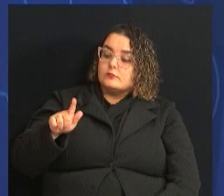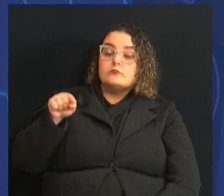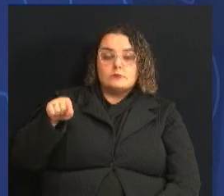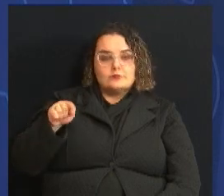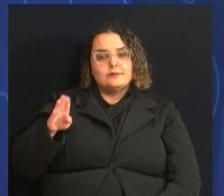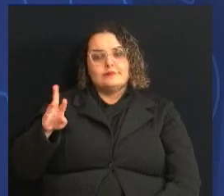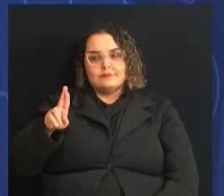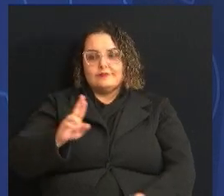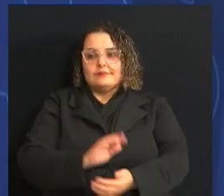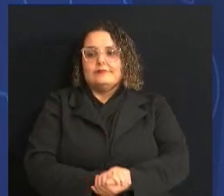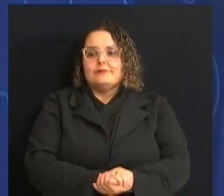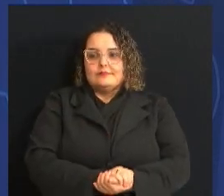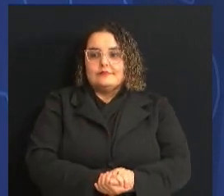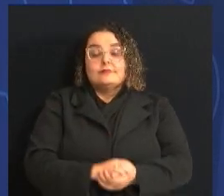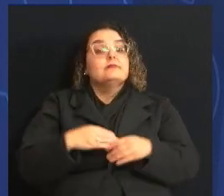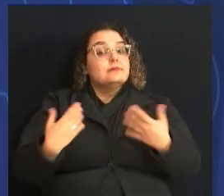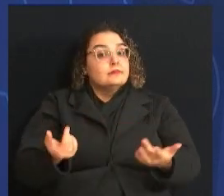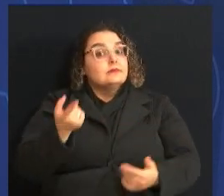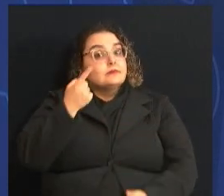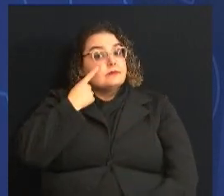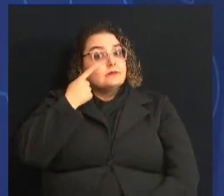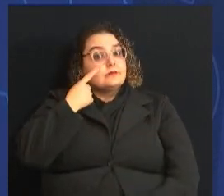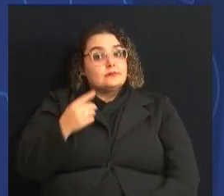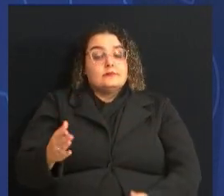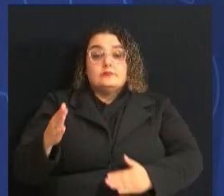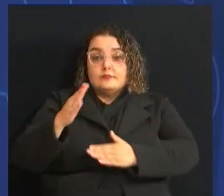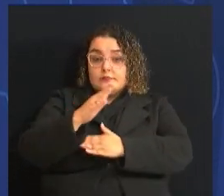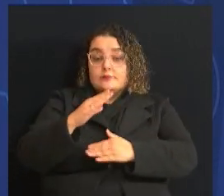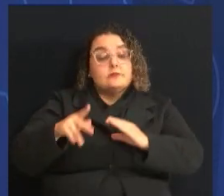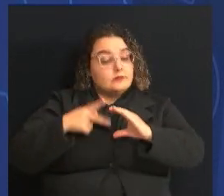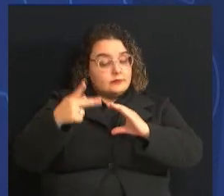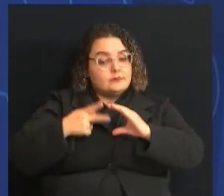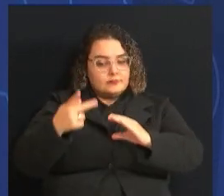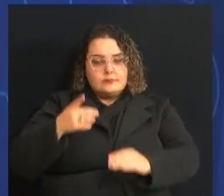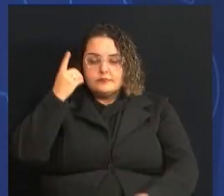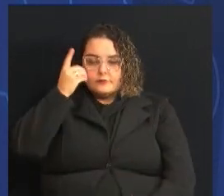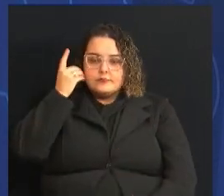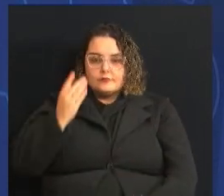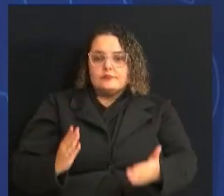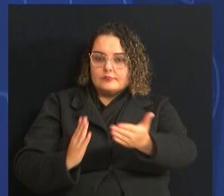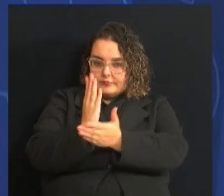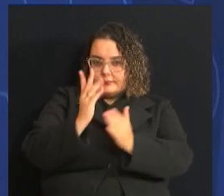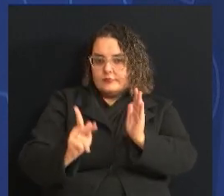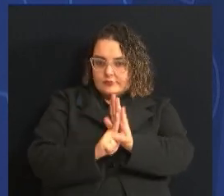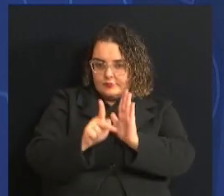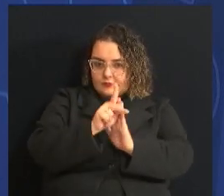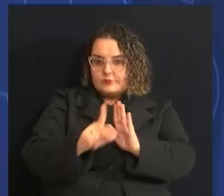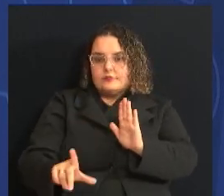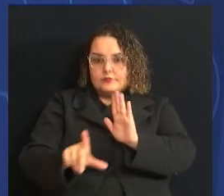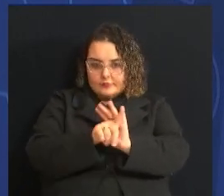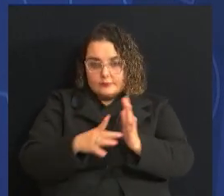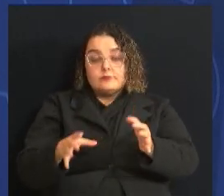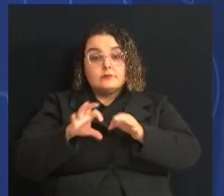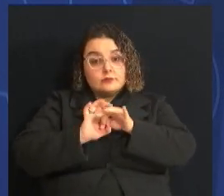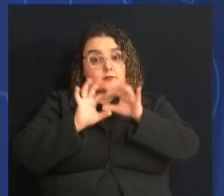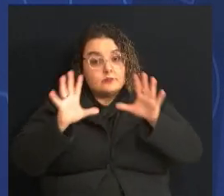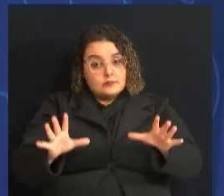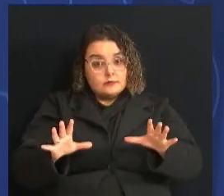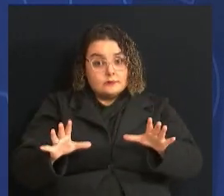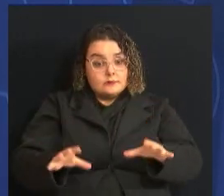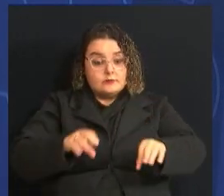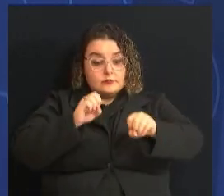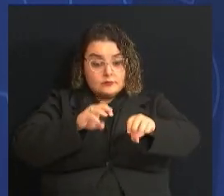campinas.sp.leg.br. E olha só, a Câmara dos Deputados aprovou o projeto de lei que autoriza o ensino